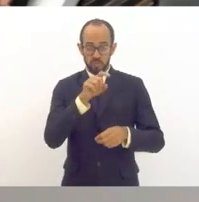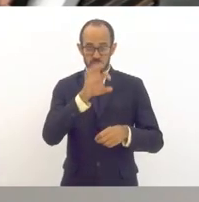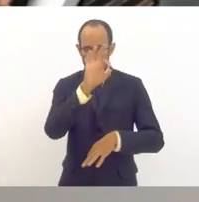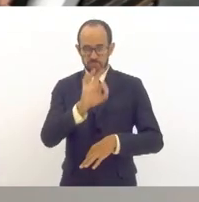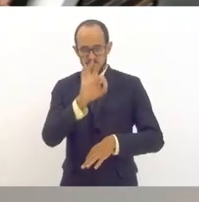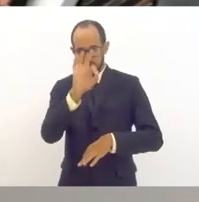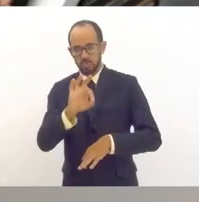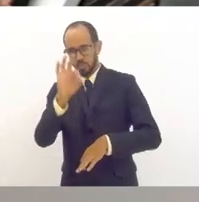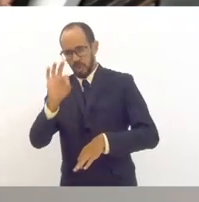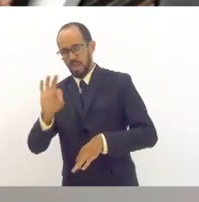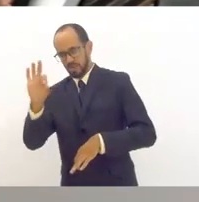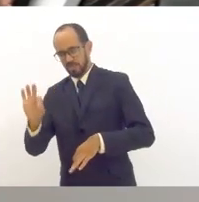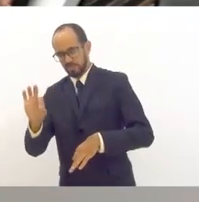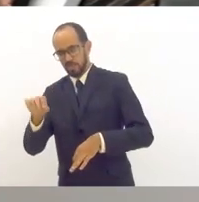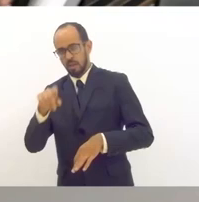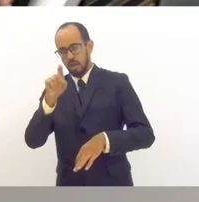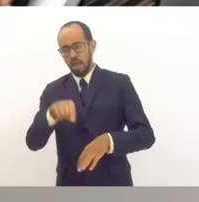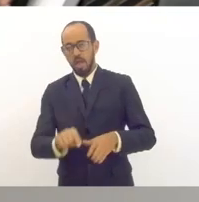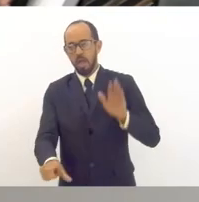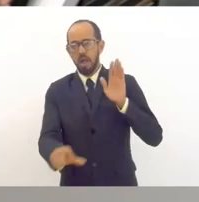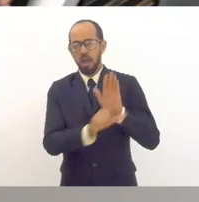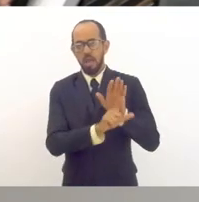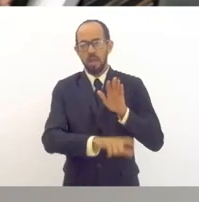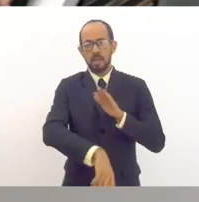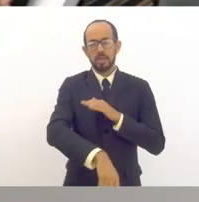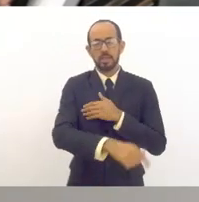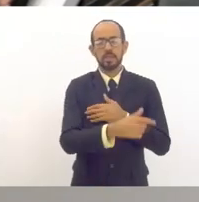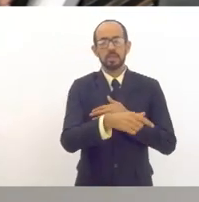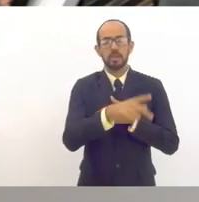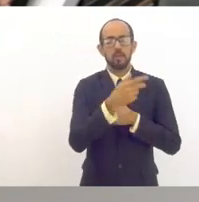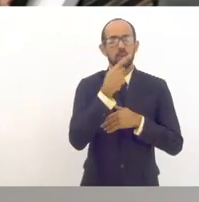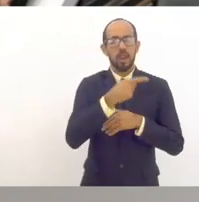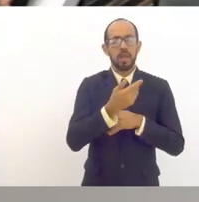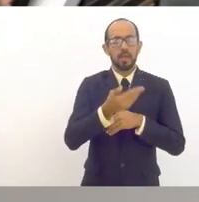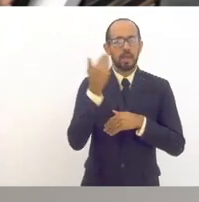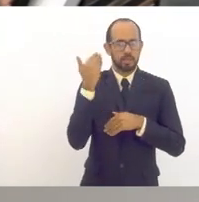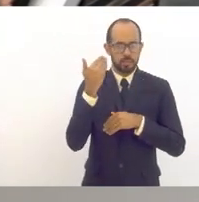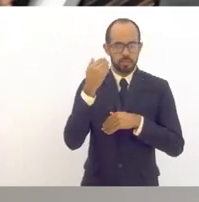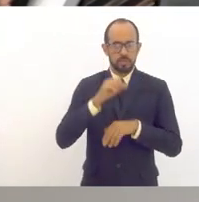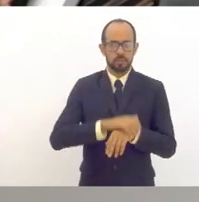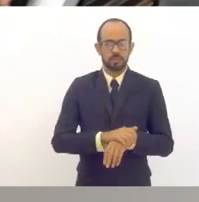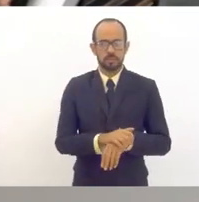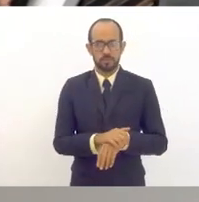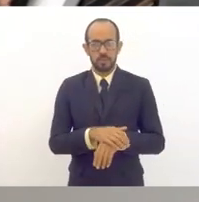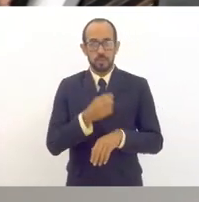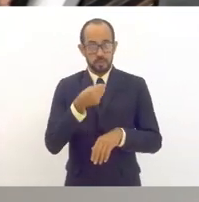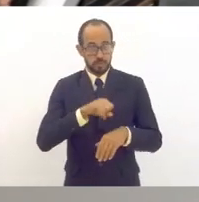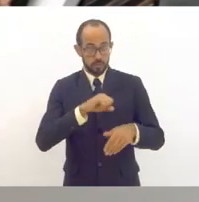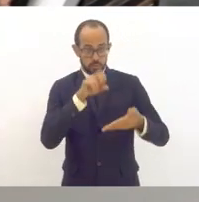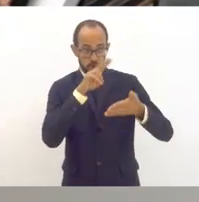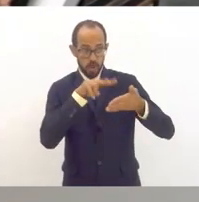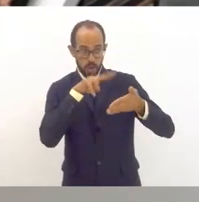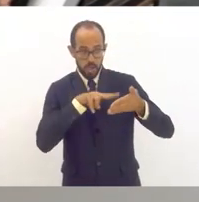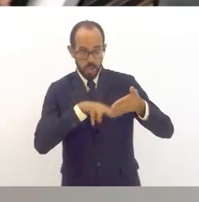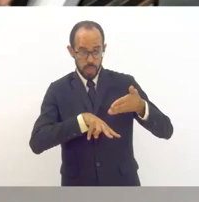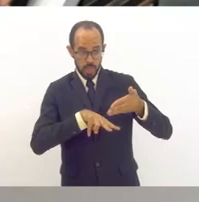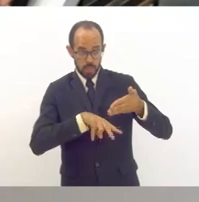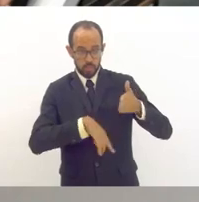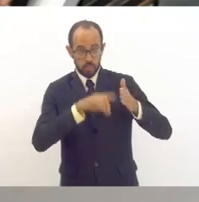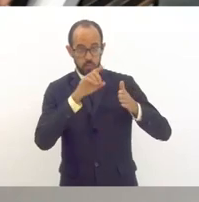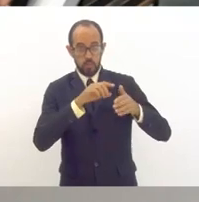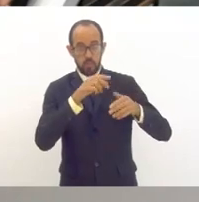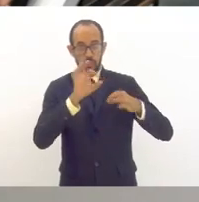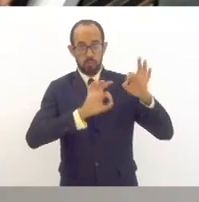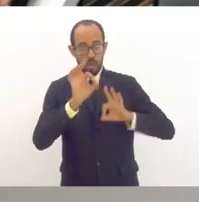estão definidas nessa lei 2657,96 se o senhor leu o projeto de leitor Governador que